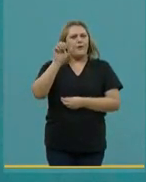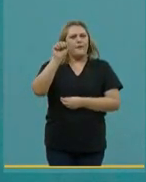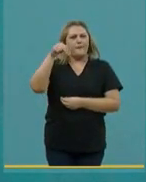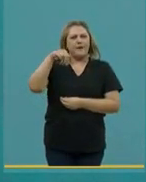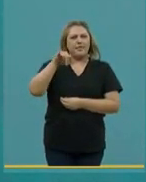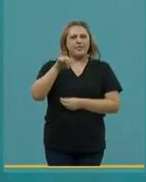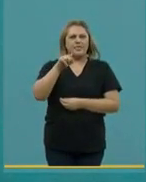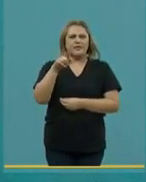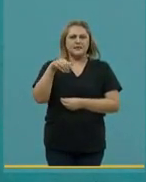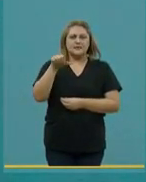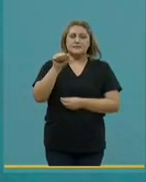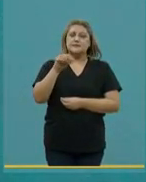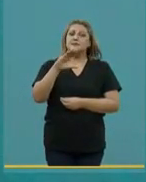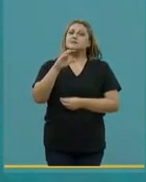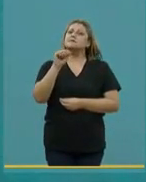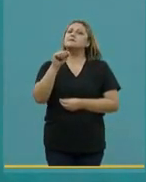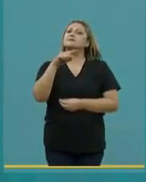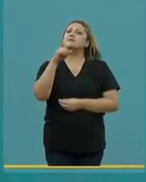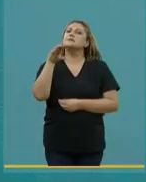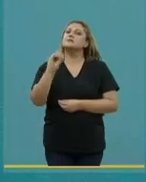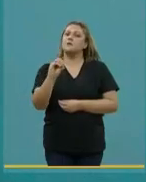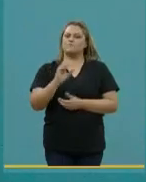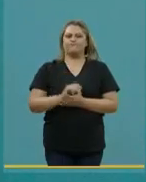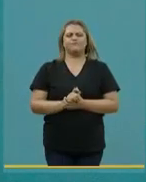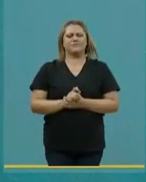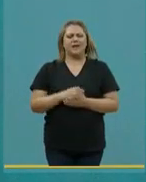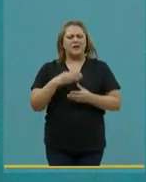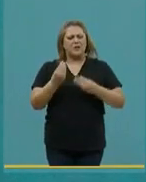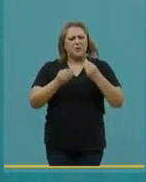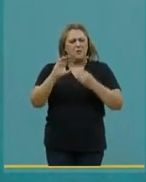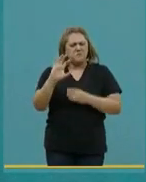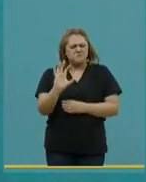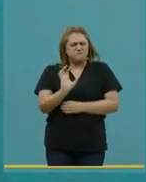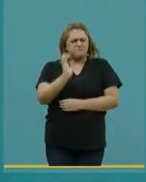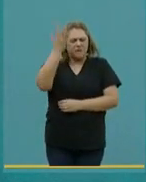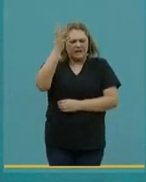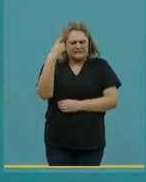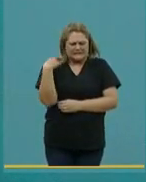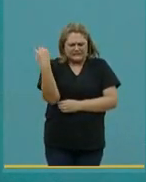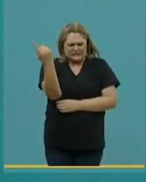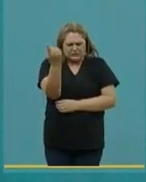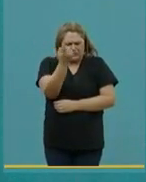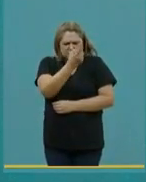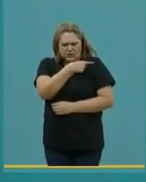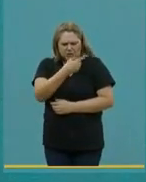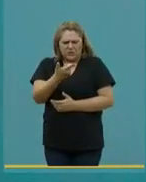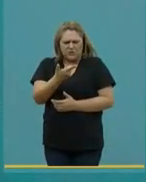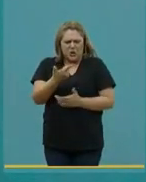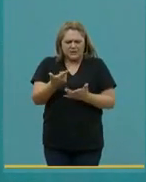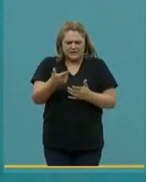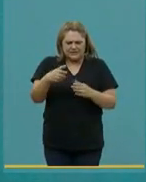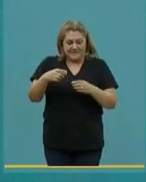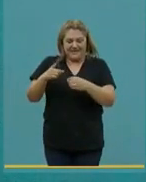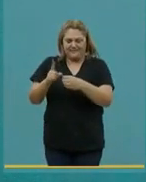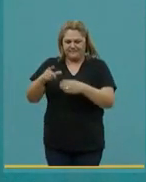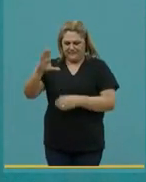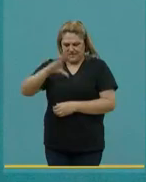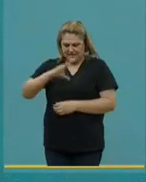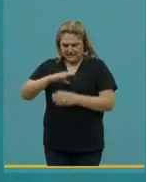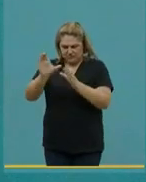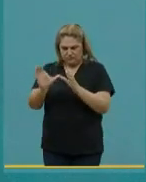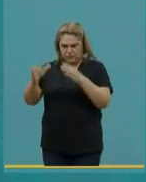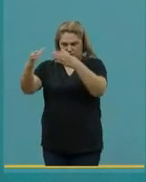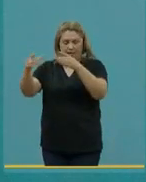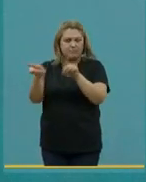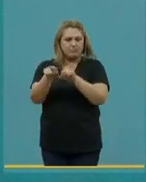o que contribuiu pra um processo de microcefalia das nossas metrópoles e também de favelização eu queria saber